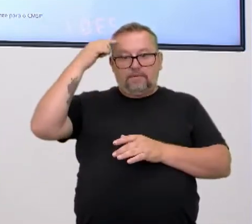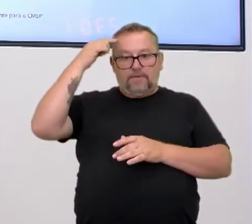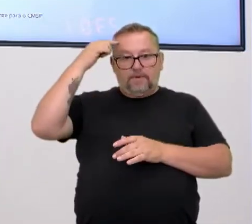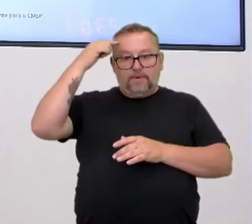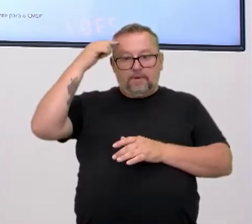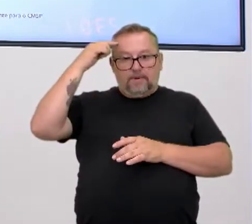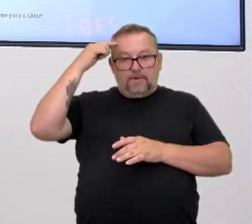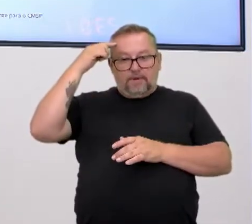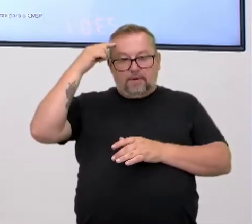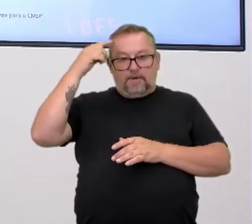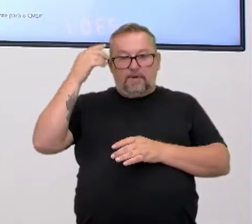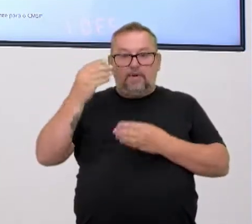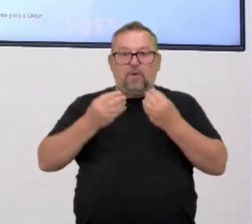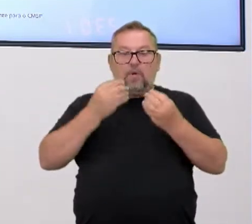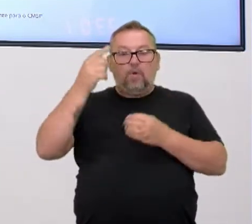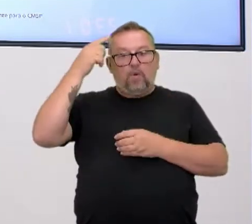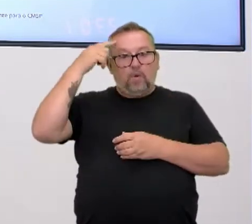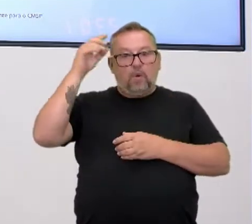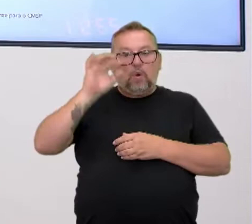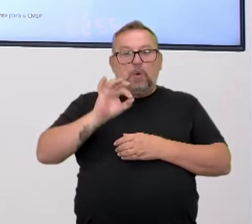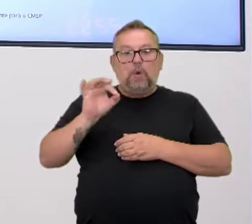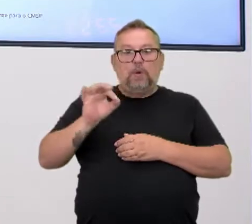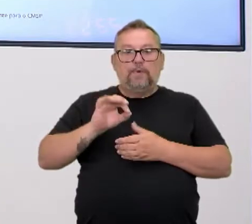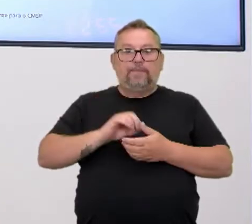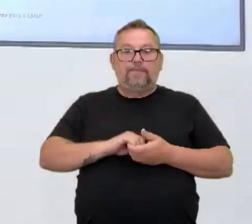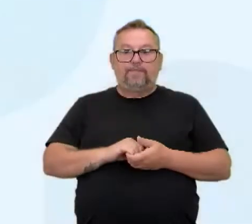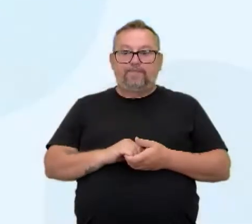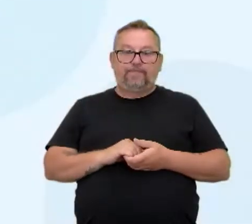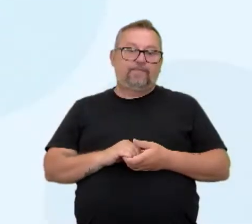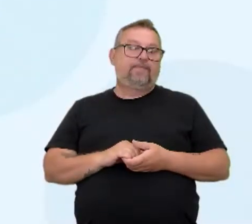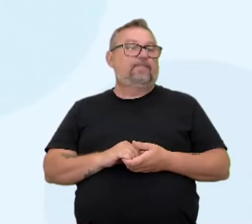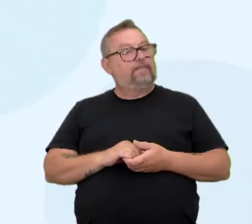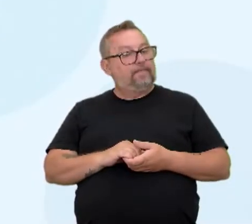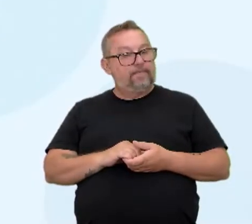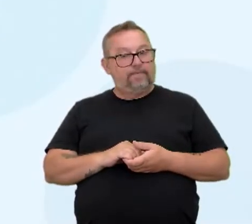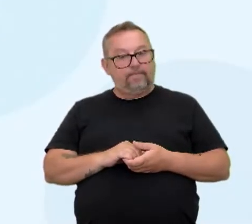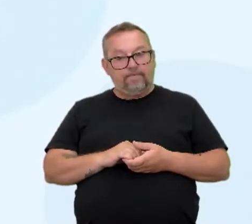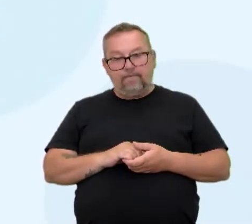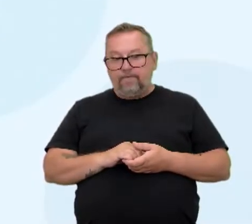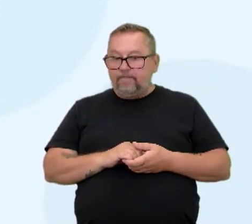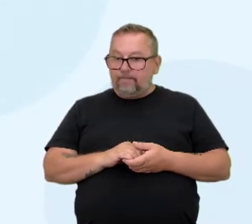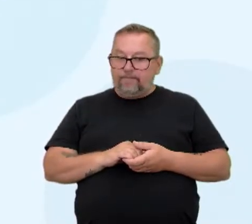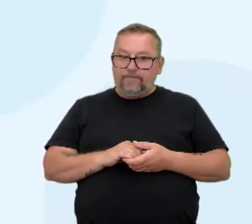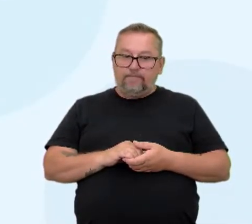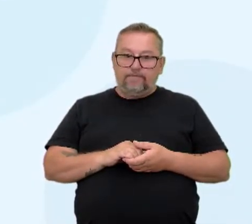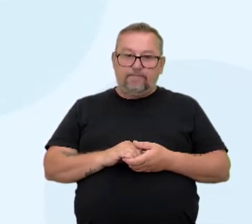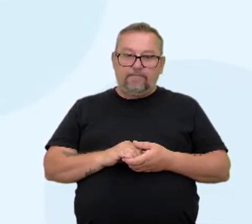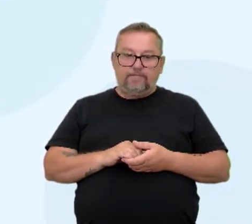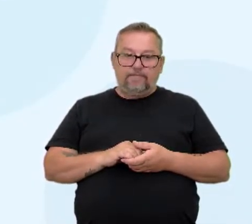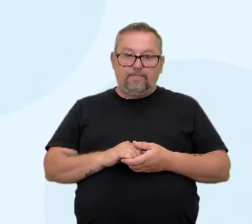Como organizar essas ideias? Então, eu pensei assim, ó, como organizar